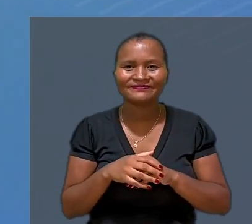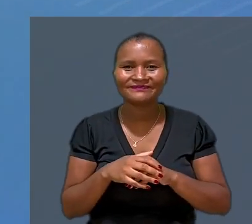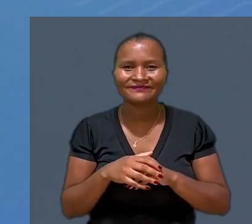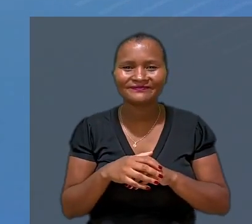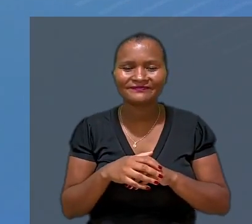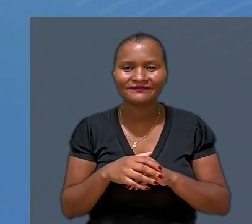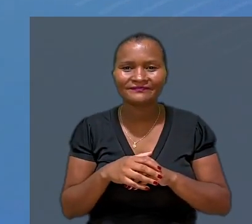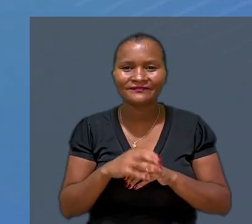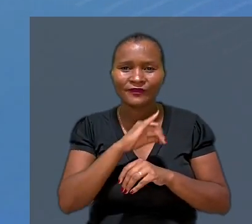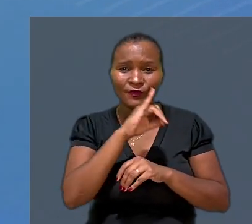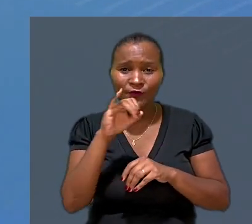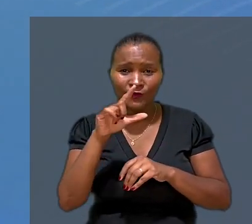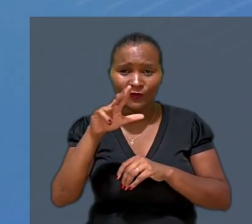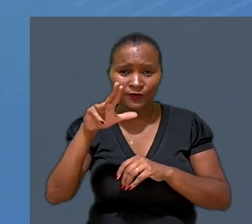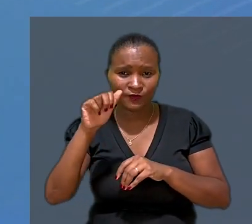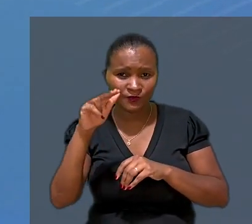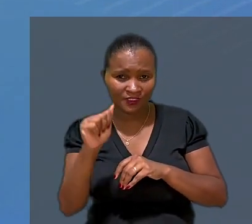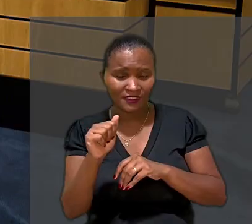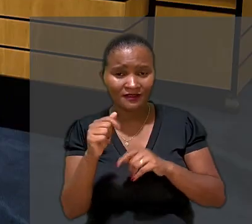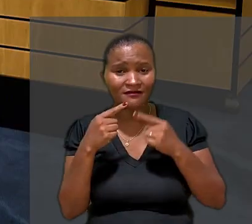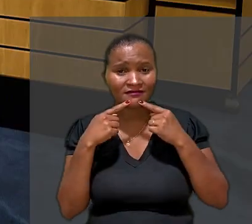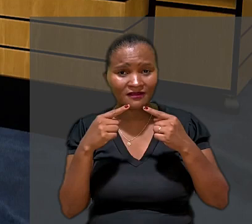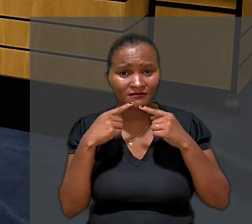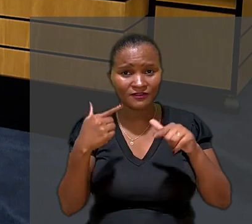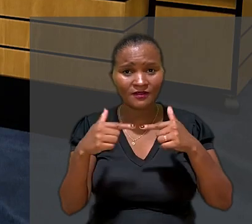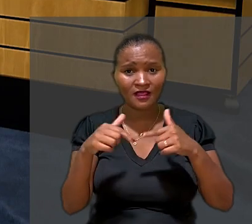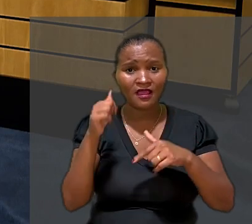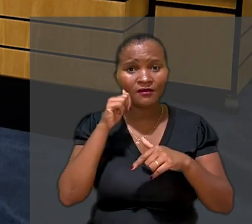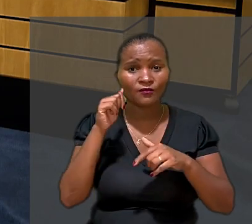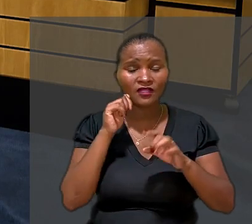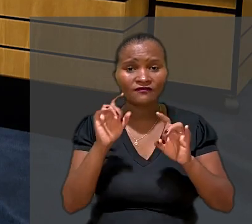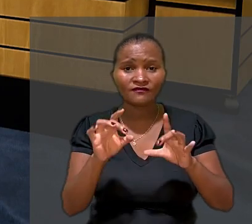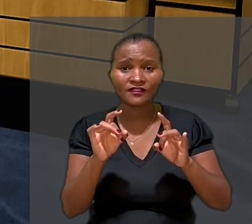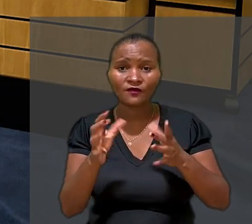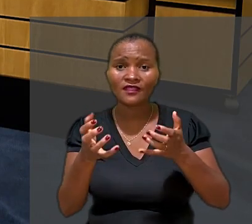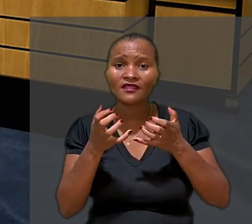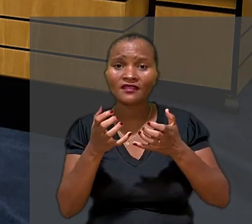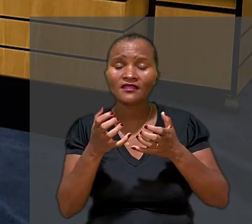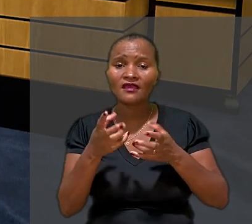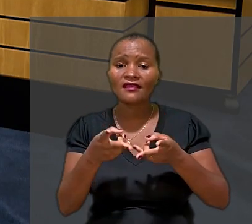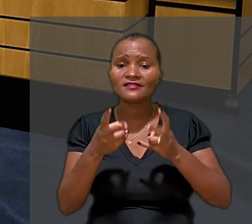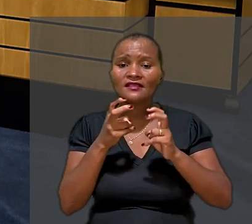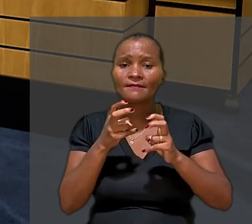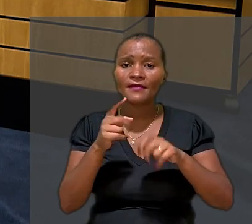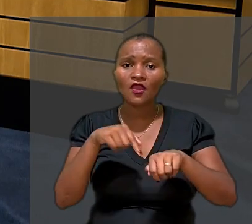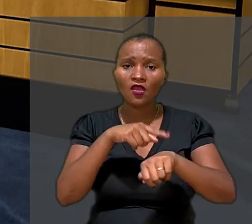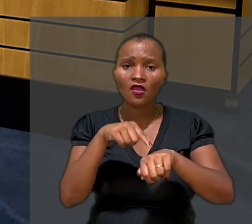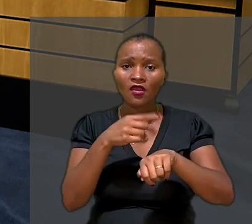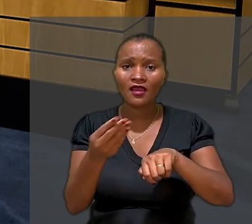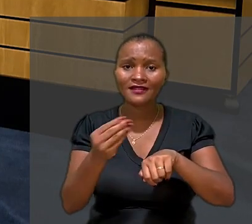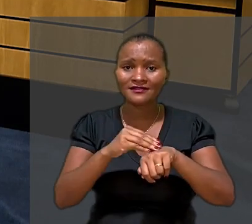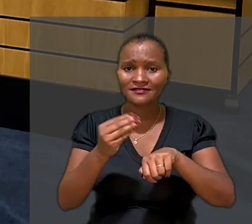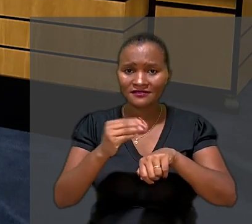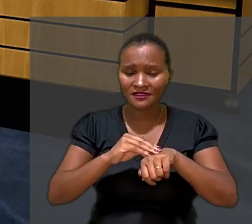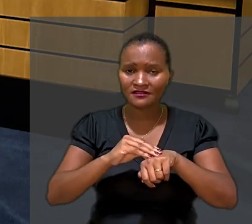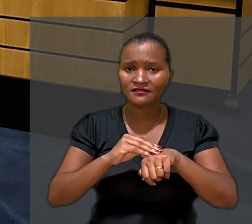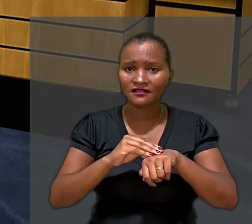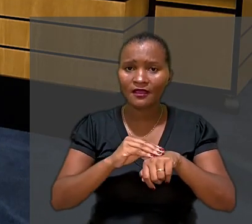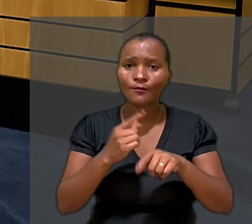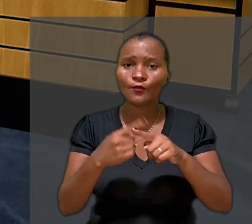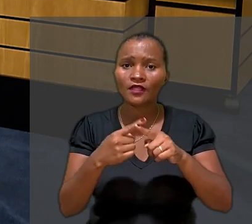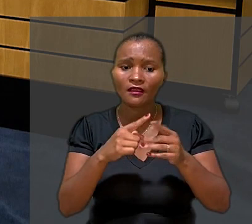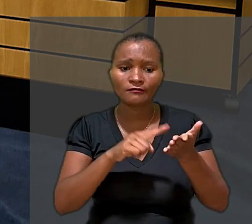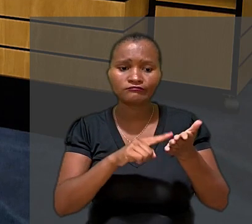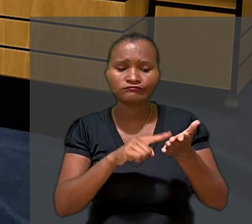Samanta. Olá, Luana. Na reclamação trabalhista, a vendedora pretendia receber horas extras. Segundo ela, os cartões